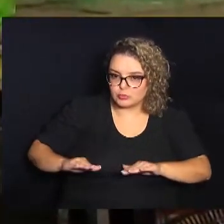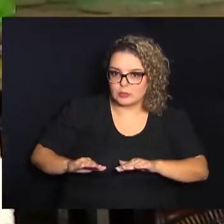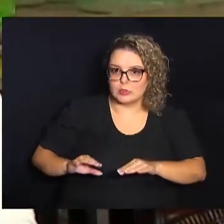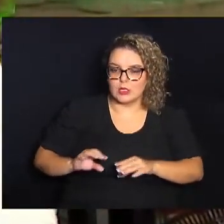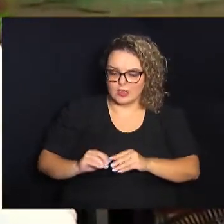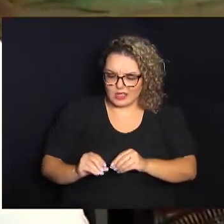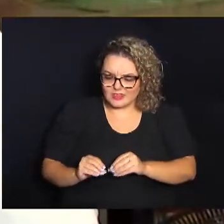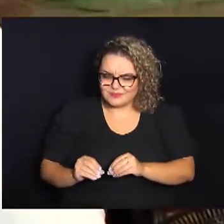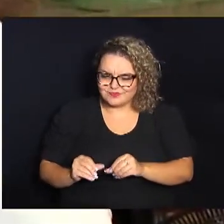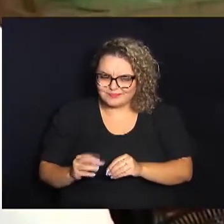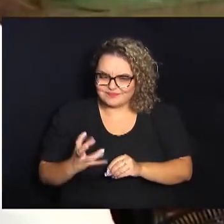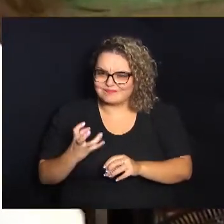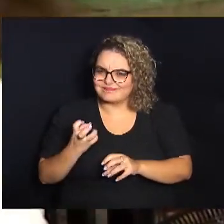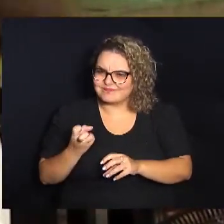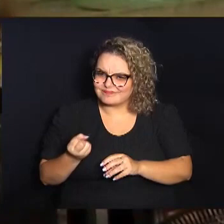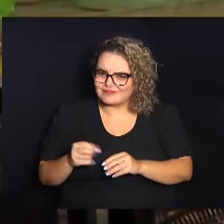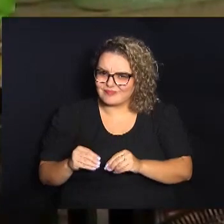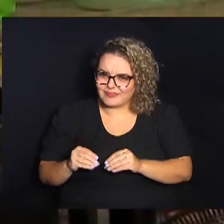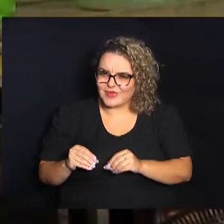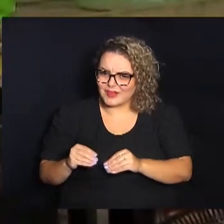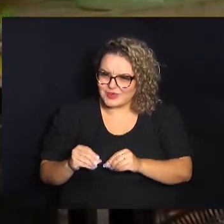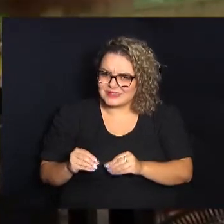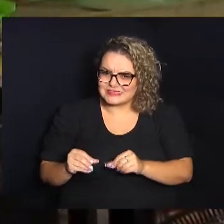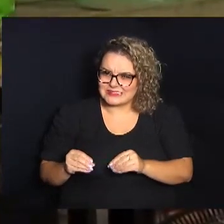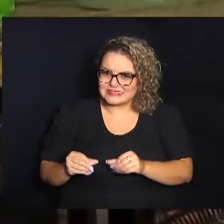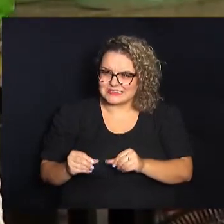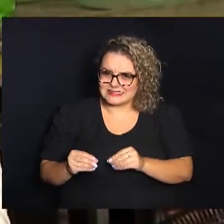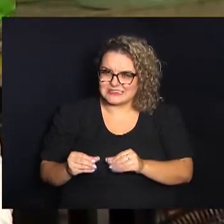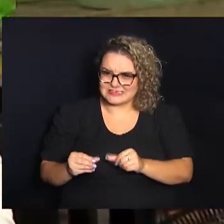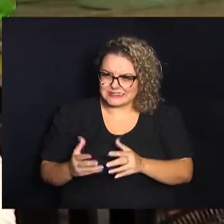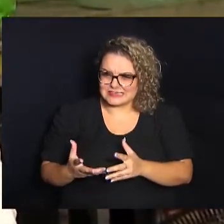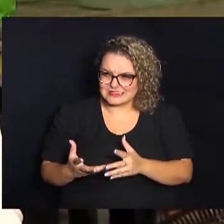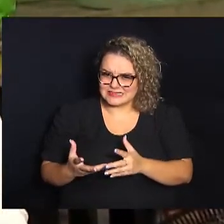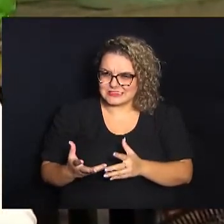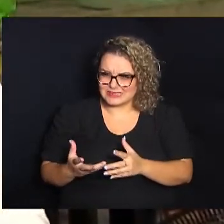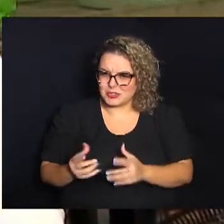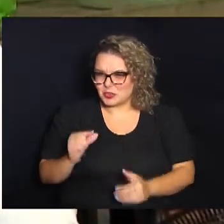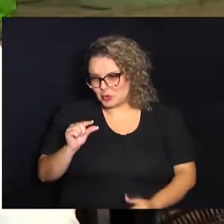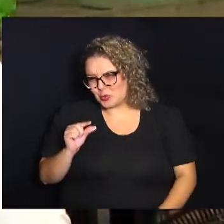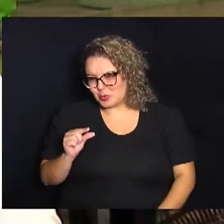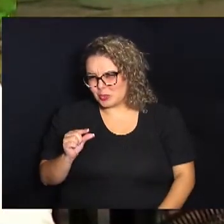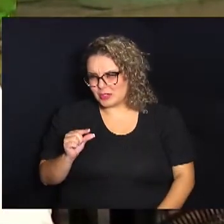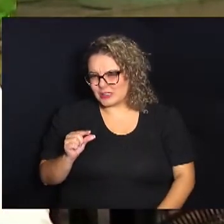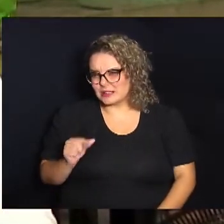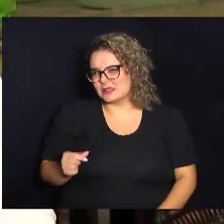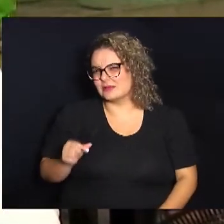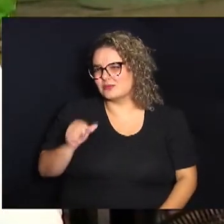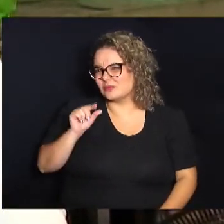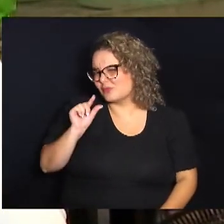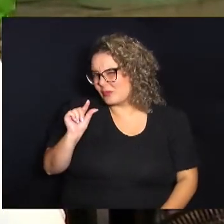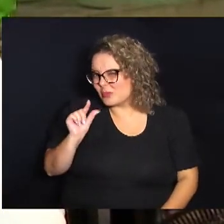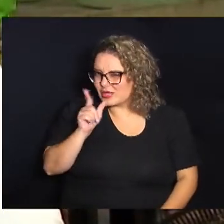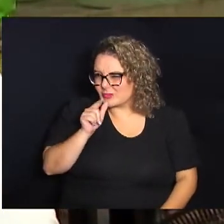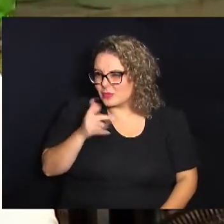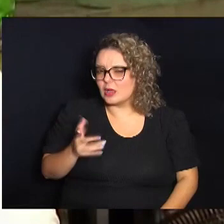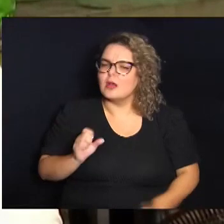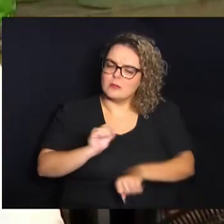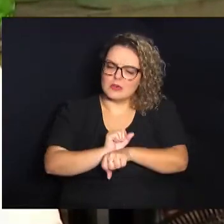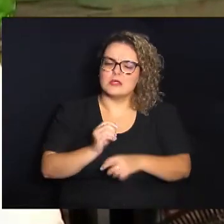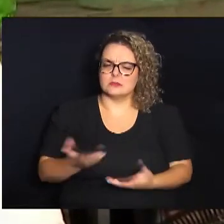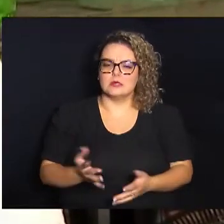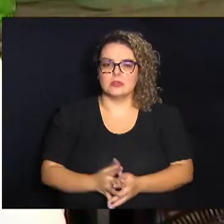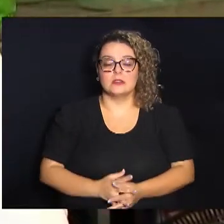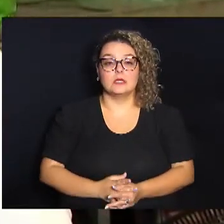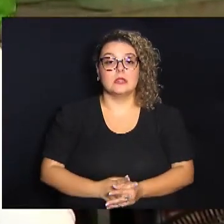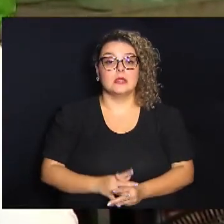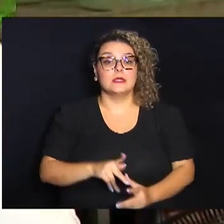e sentir que o solo, né, aqui toda essa superfície ainda está um pouquinho úmida, pode esperar. Tá. E com relação à